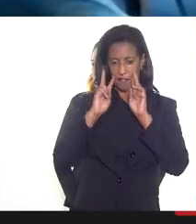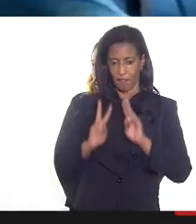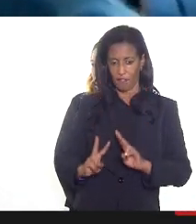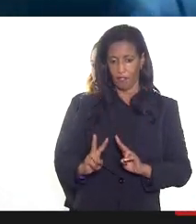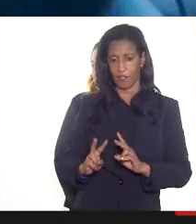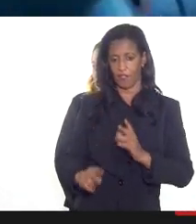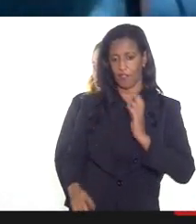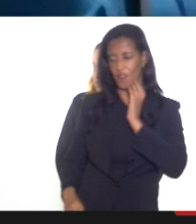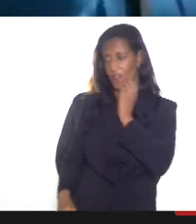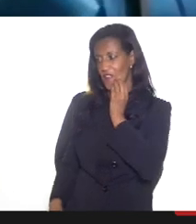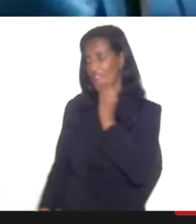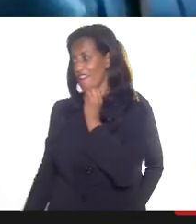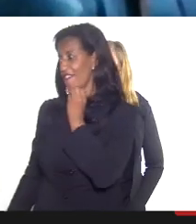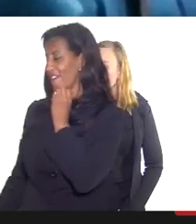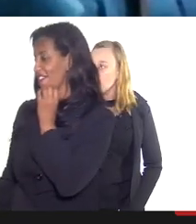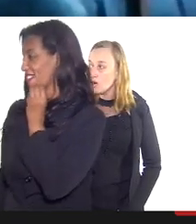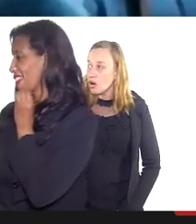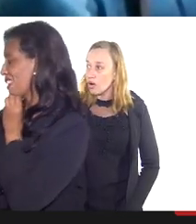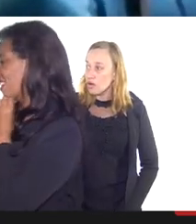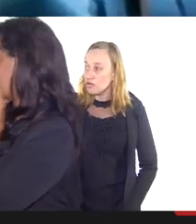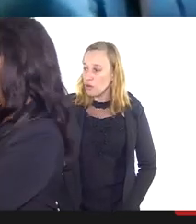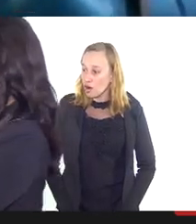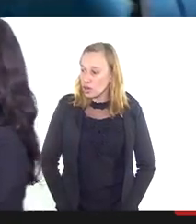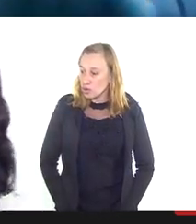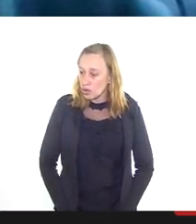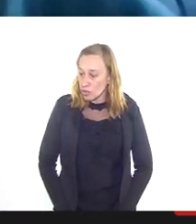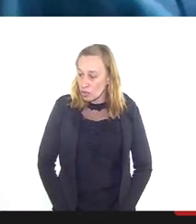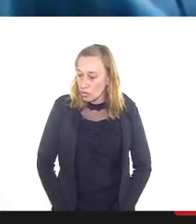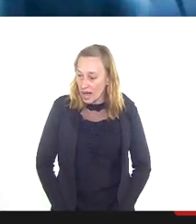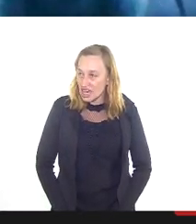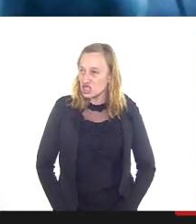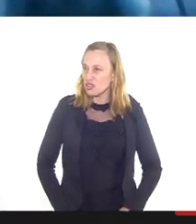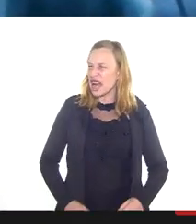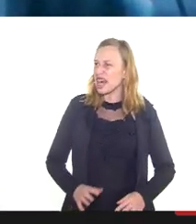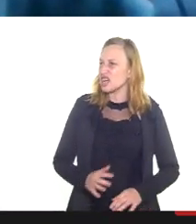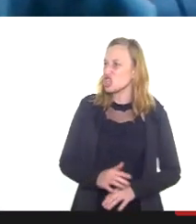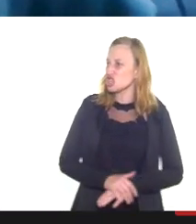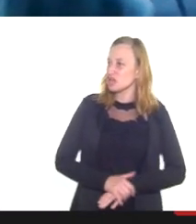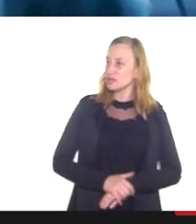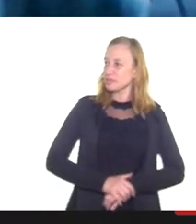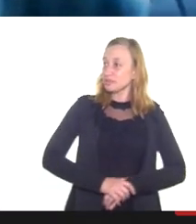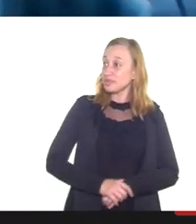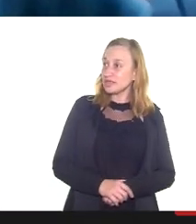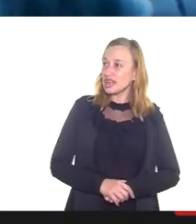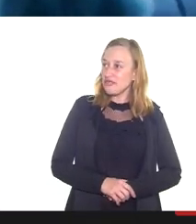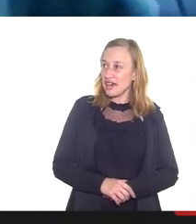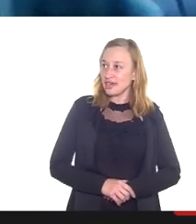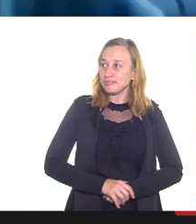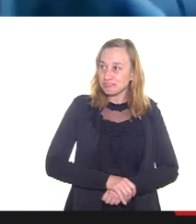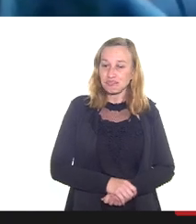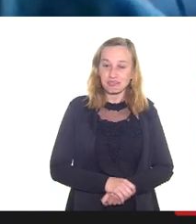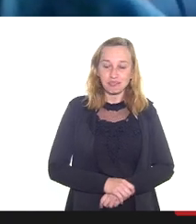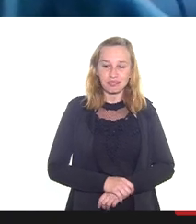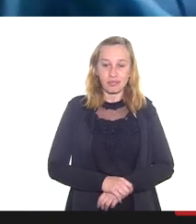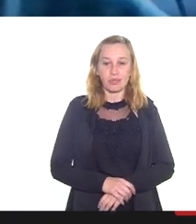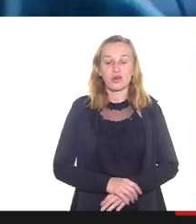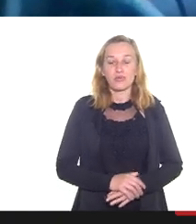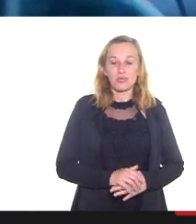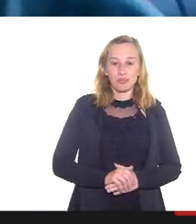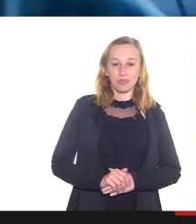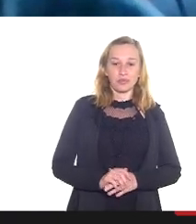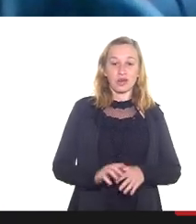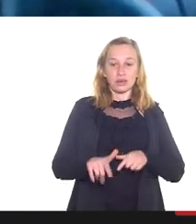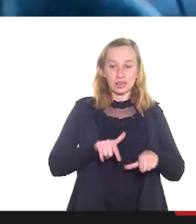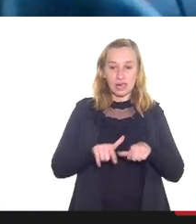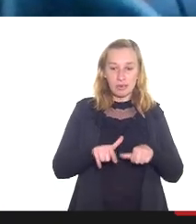pena de perderem um contrato de concessão. E a Agenerja, nem preciso dizer, qual é a principal função